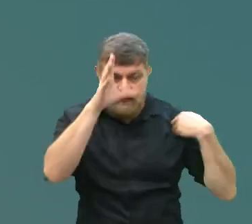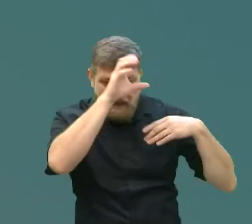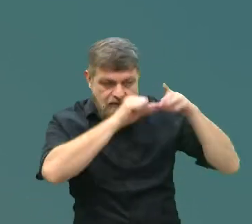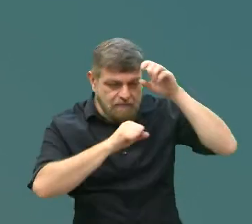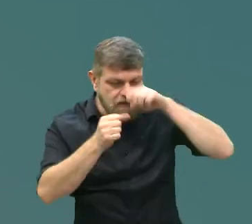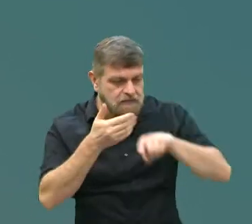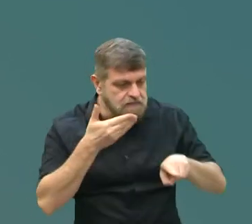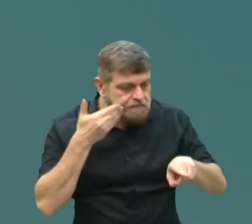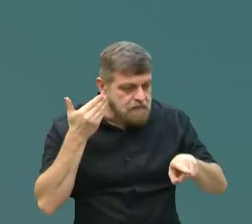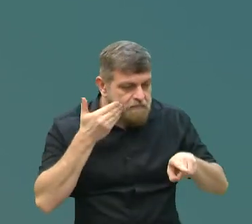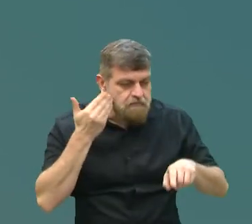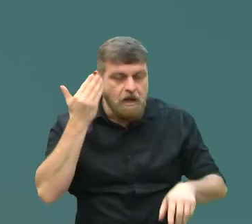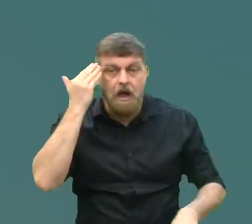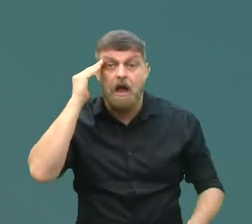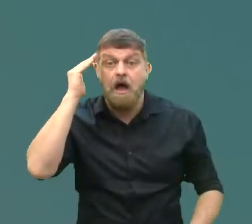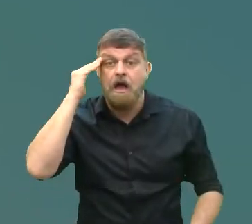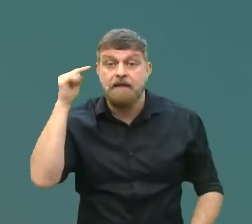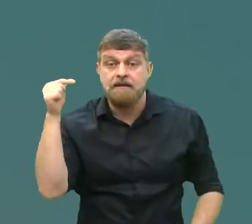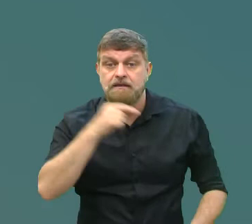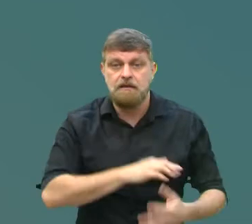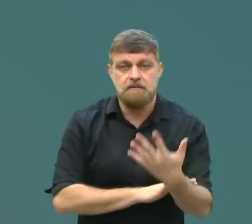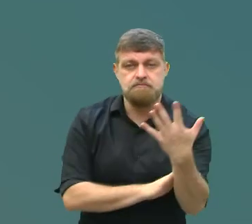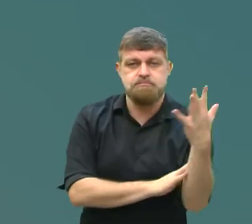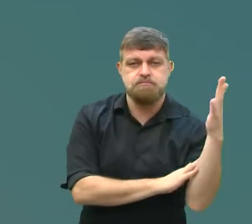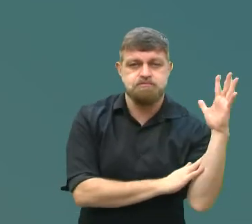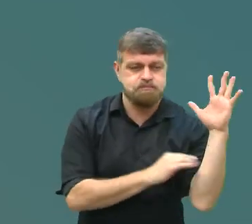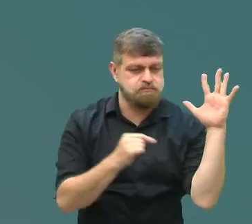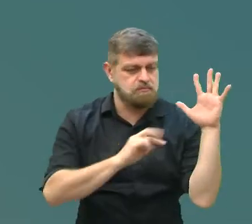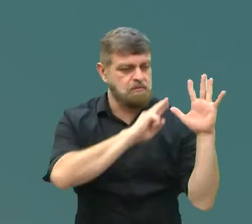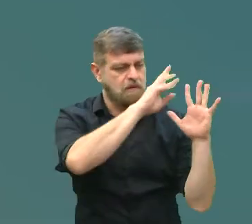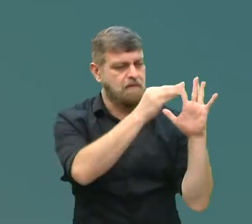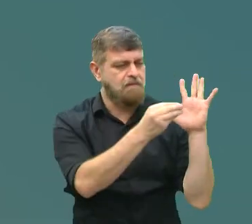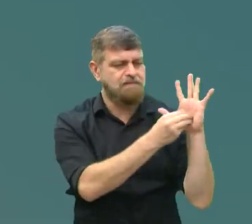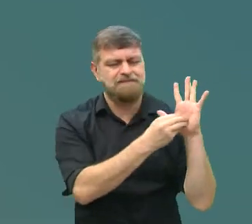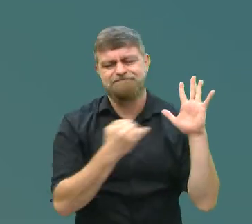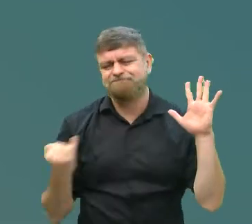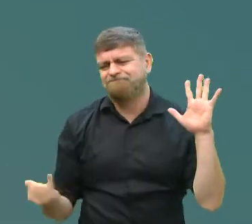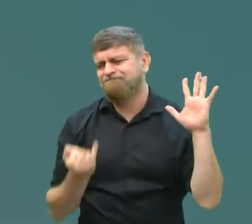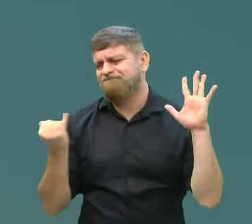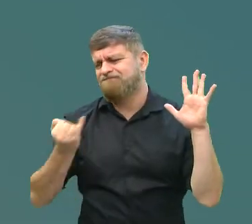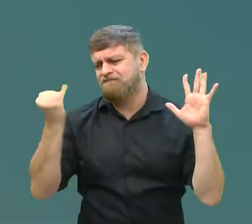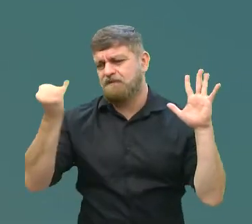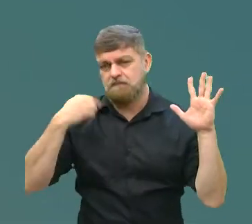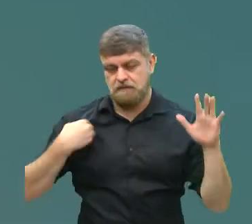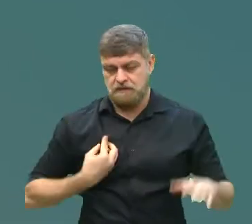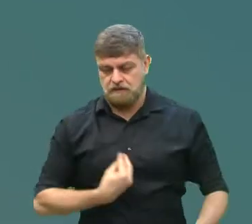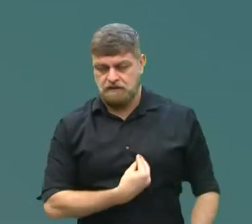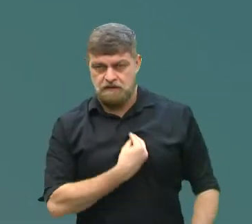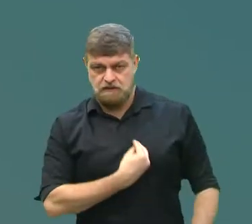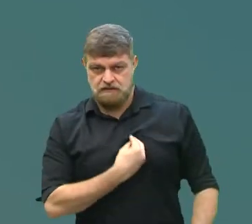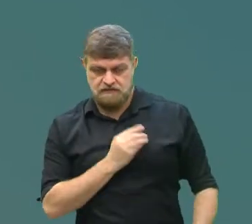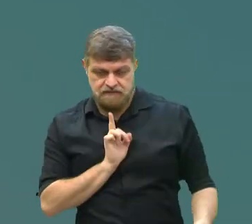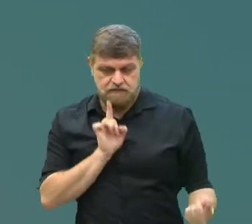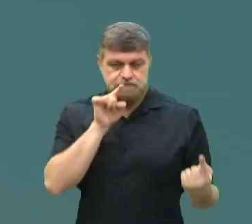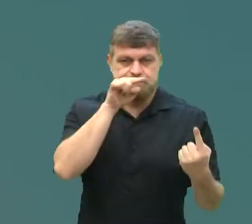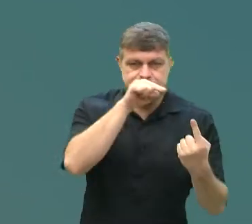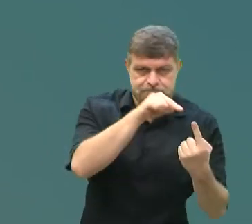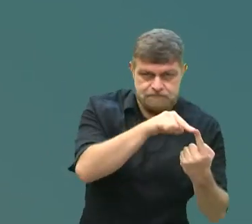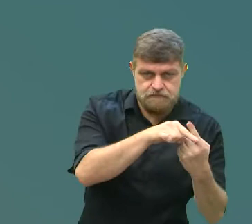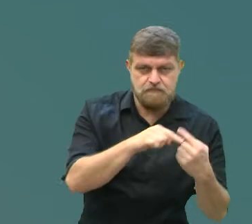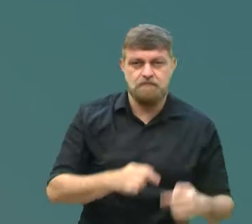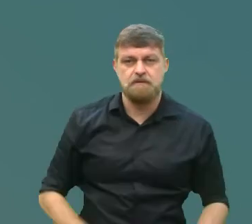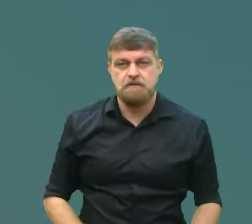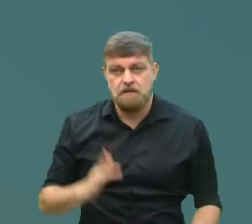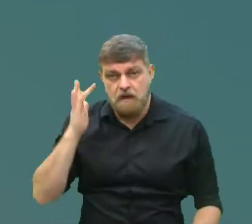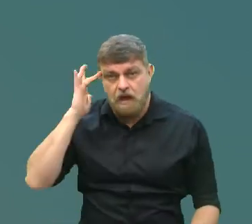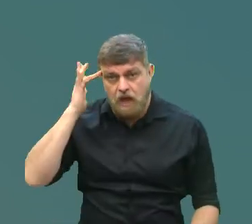nesses locais e entender a importância desses ambientes naturais na nossa sobrevivência. E eu acho,